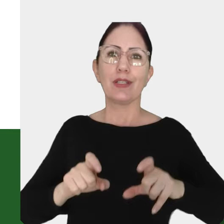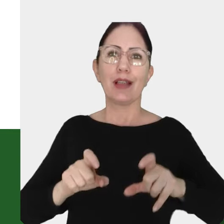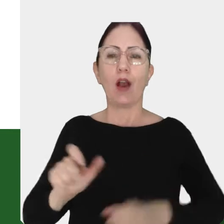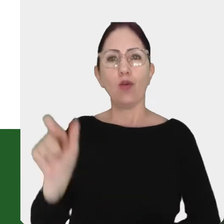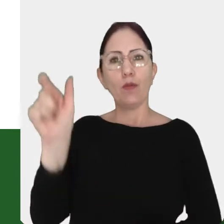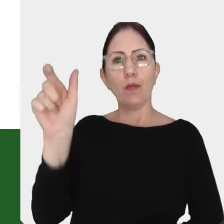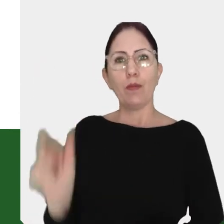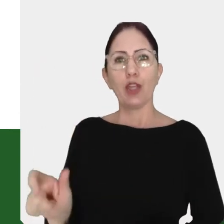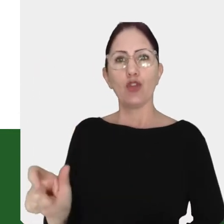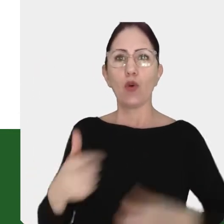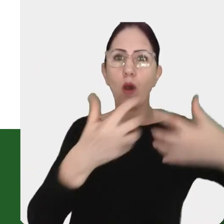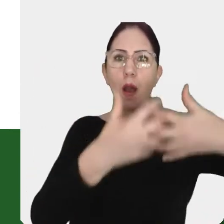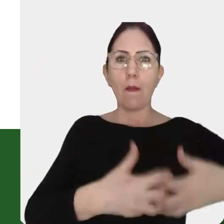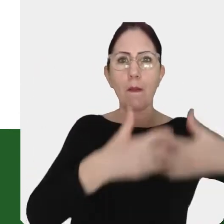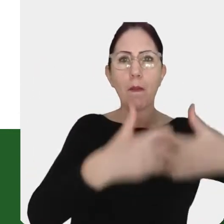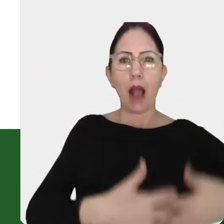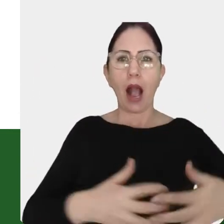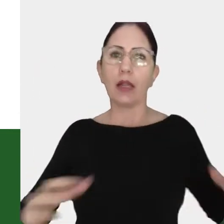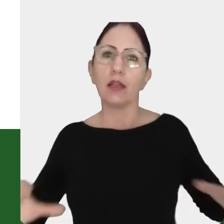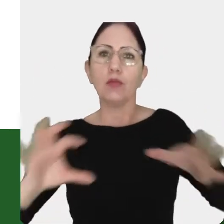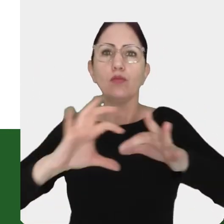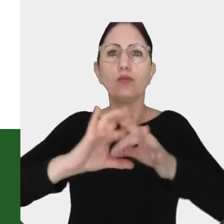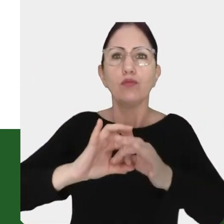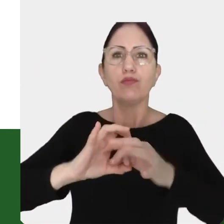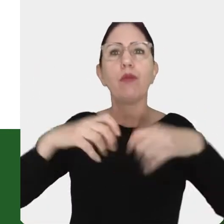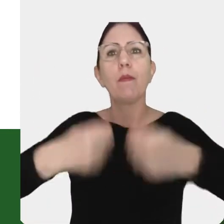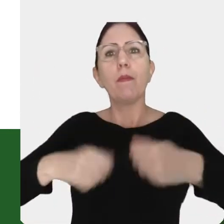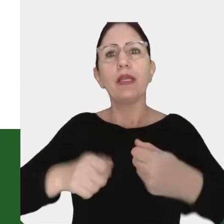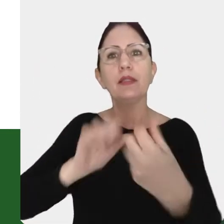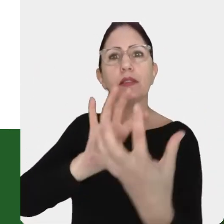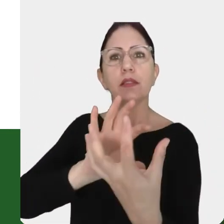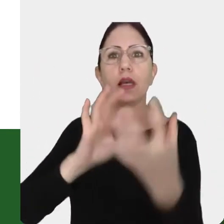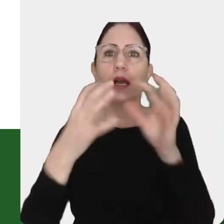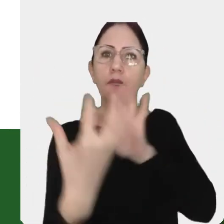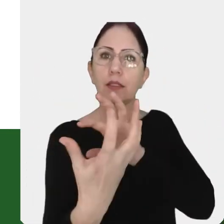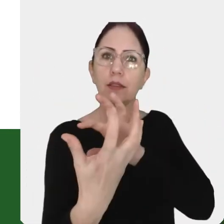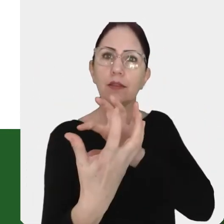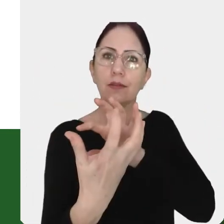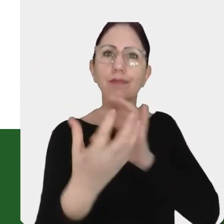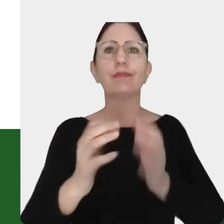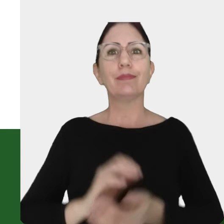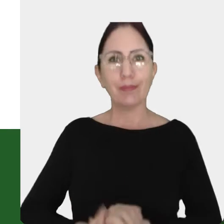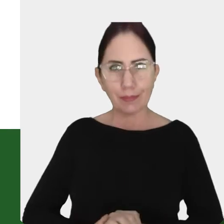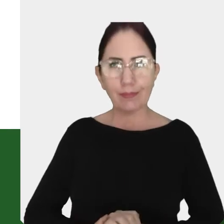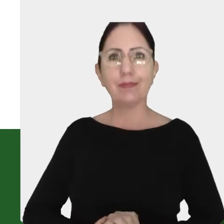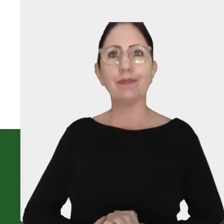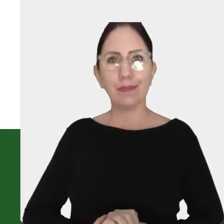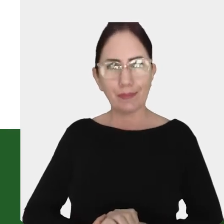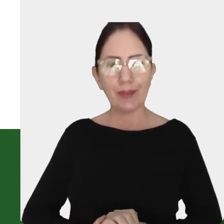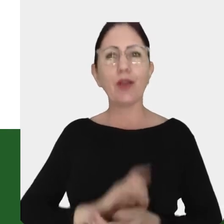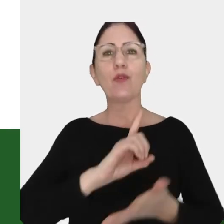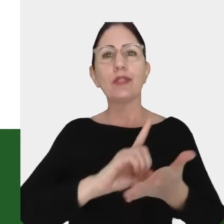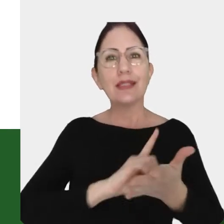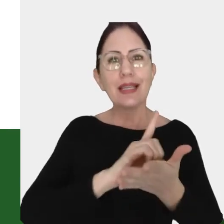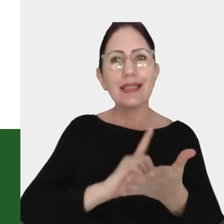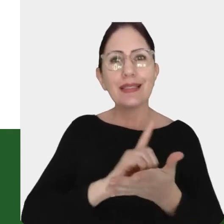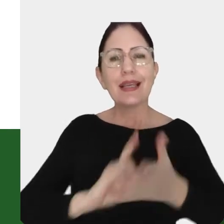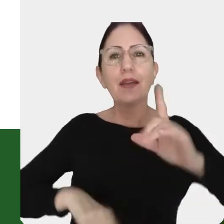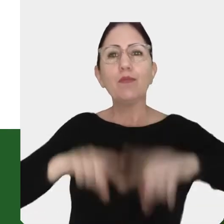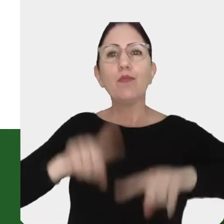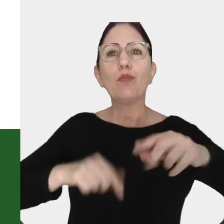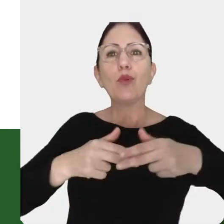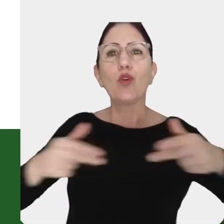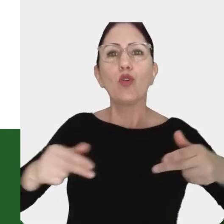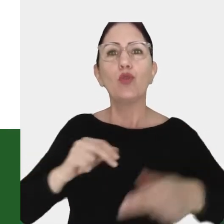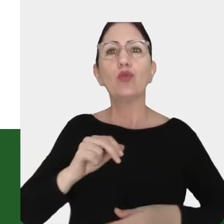digital de um homem com uma máquina que requer uma interface. Então, o